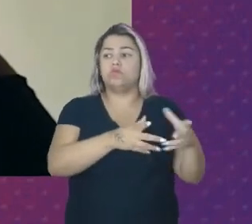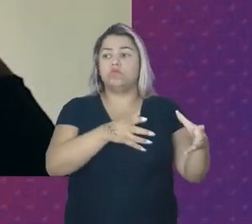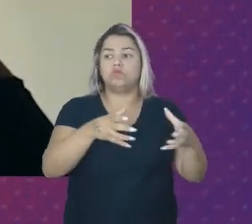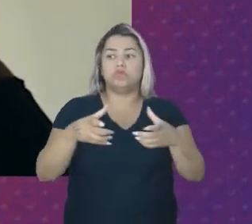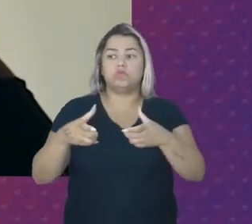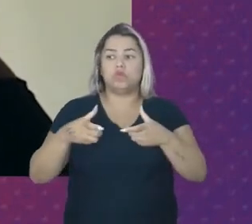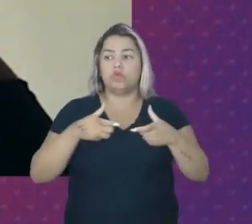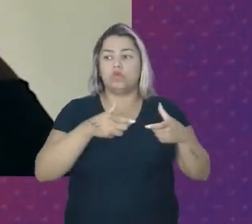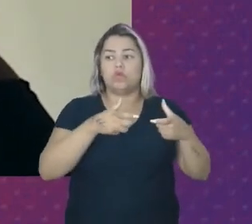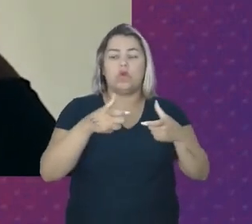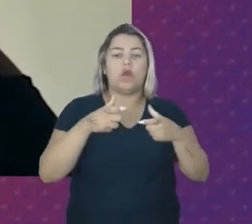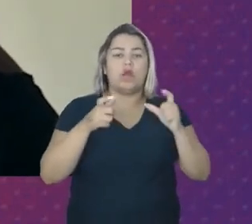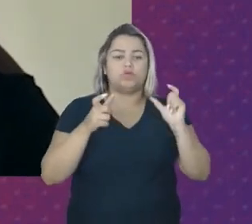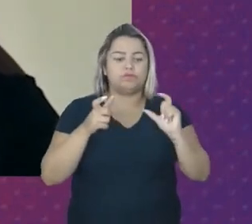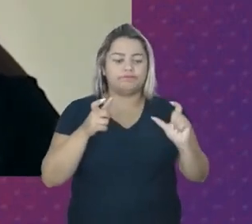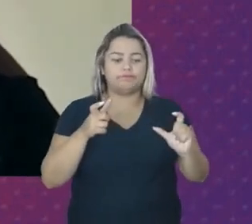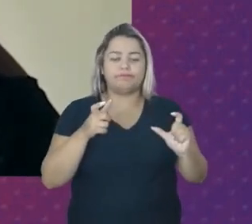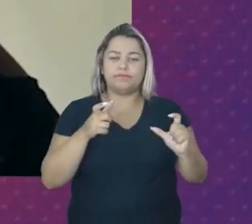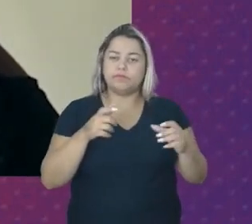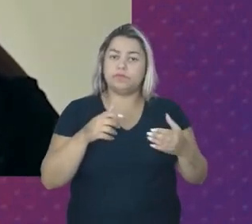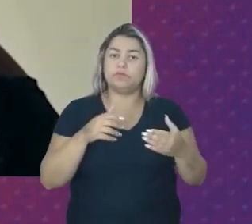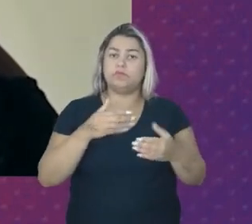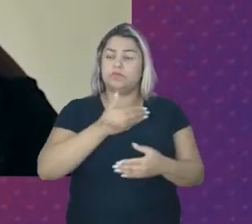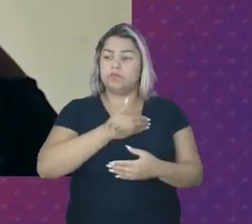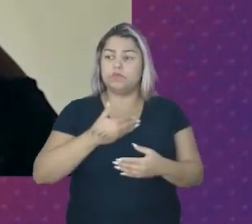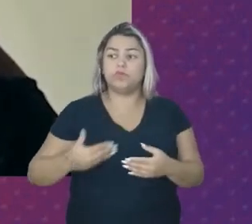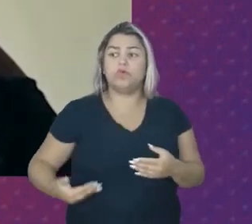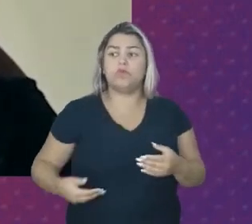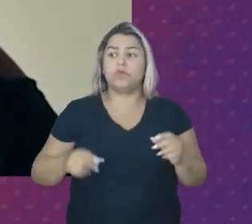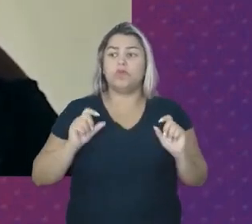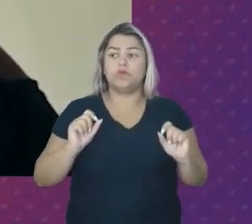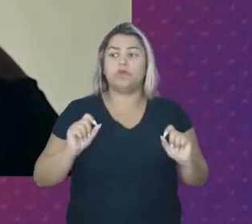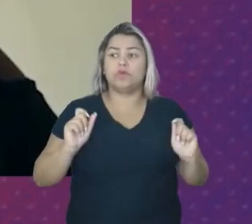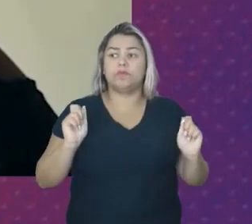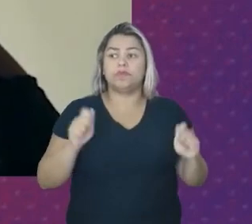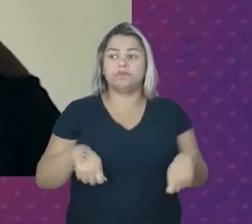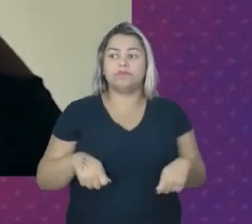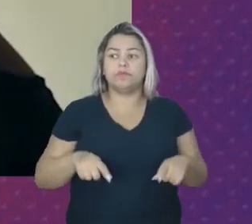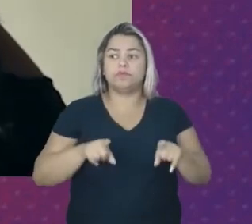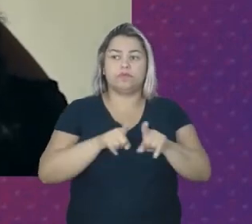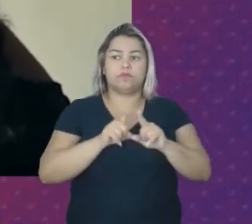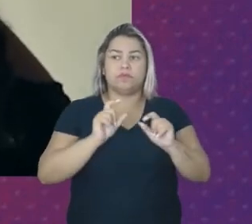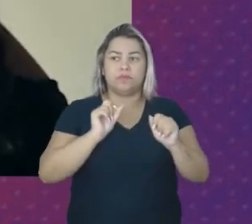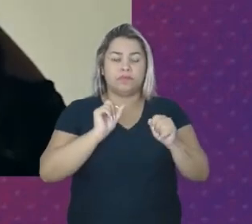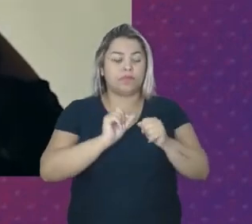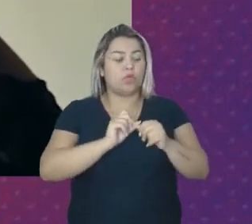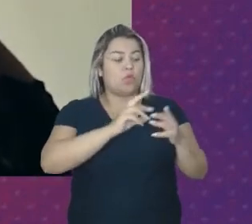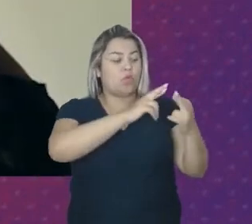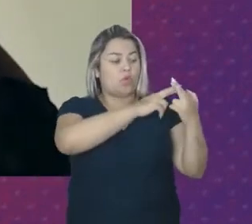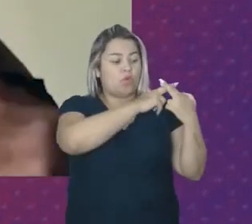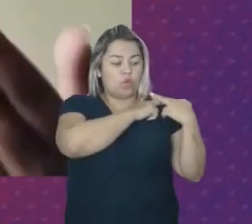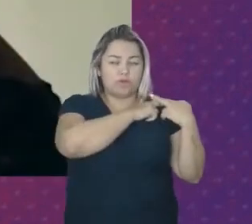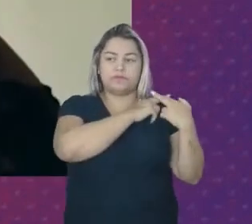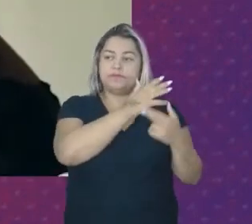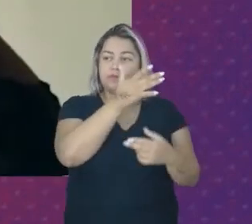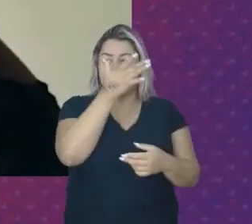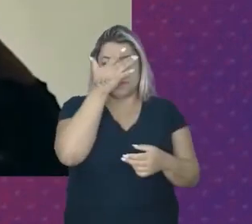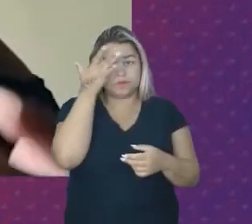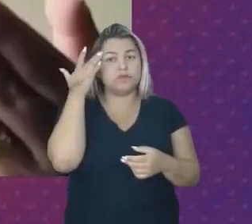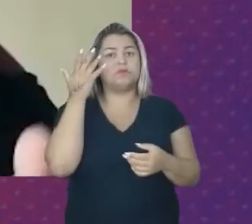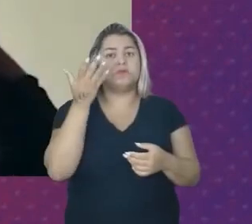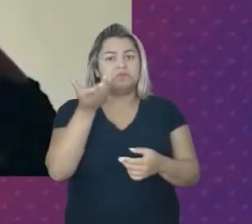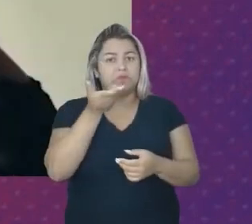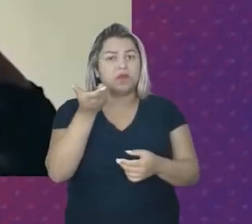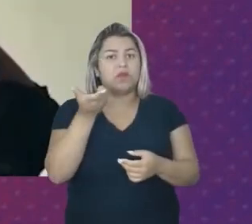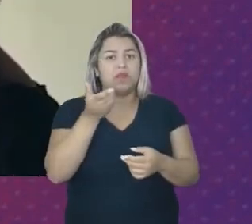os assuntos de interesse público. Esses que são os assuntos que precisam ser tratados com responsabilidade, que as pessoas querem saber de